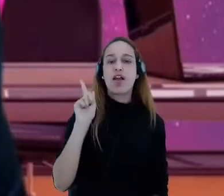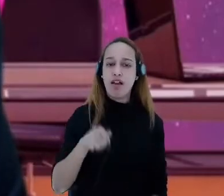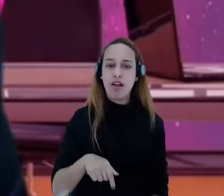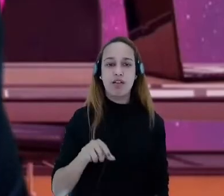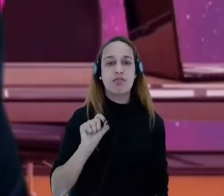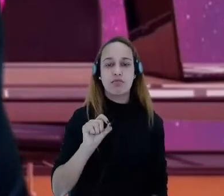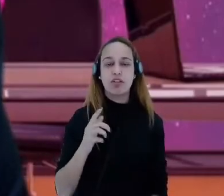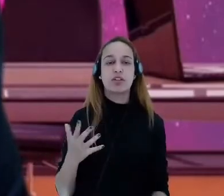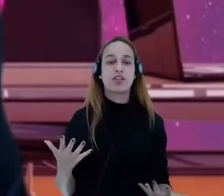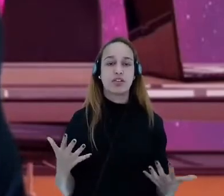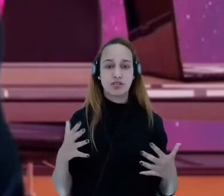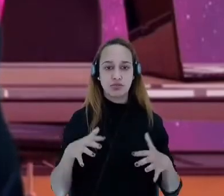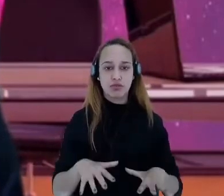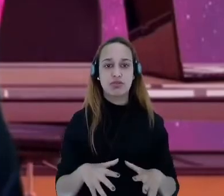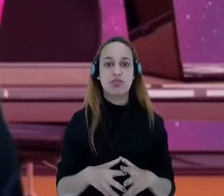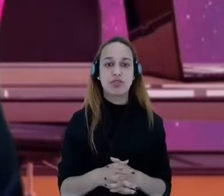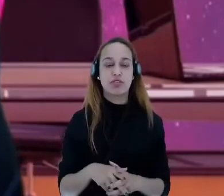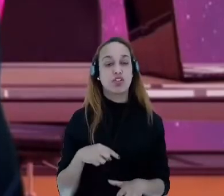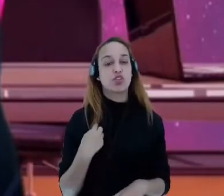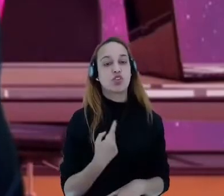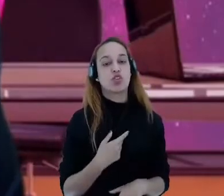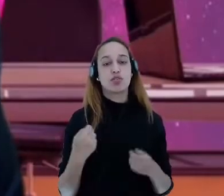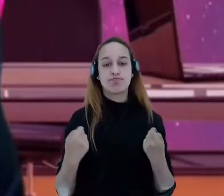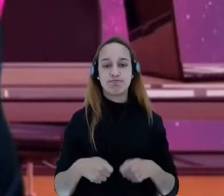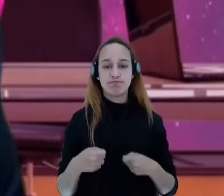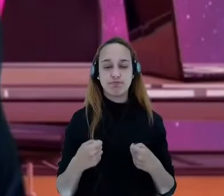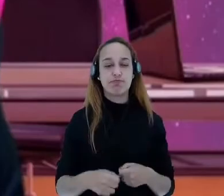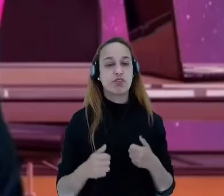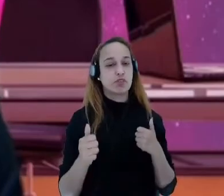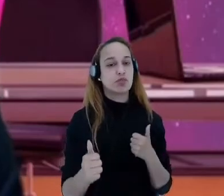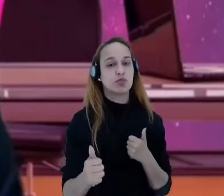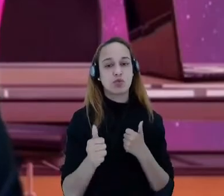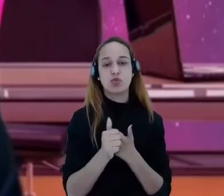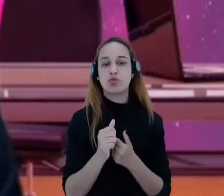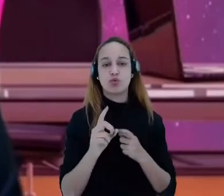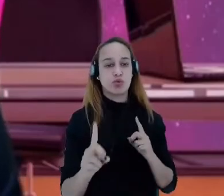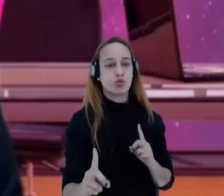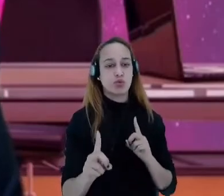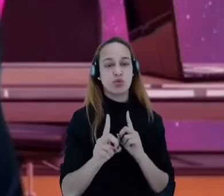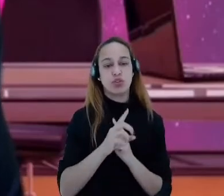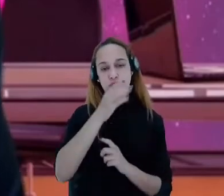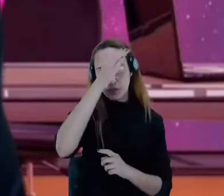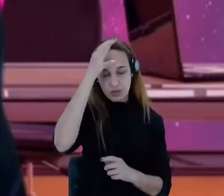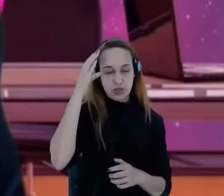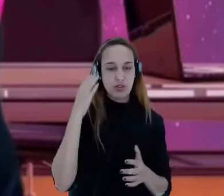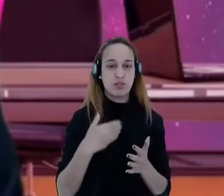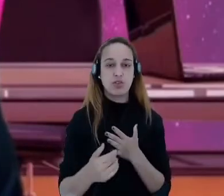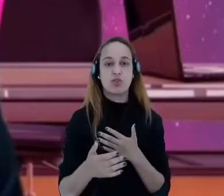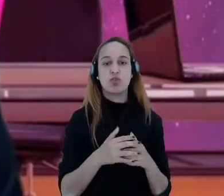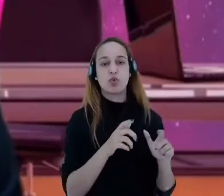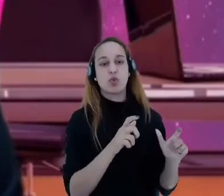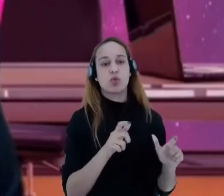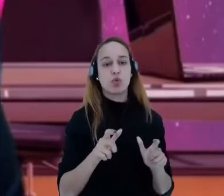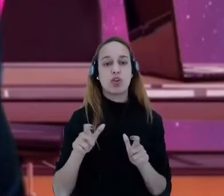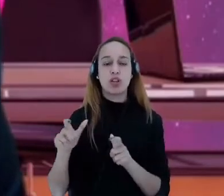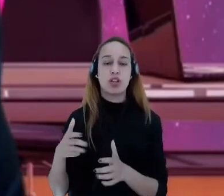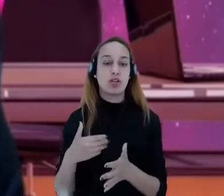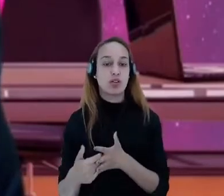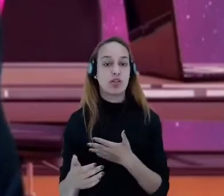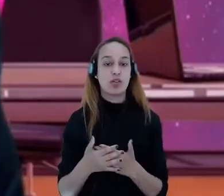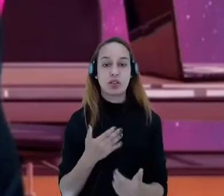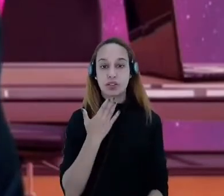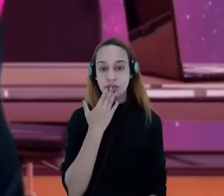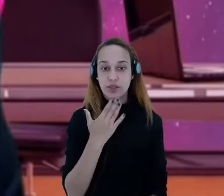inclusiva. Precisamos ir ao encontro do cliente, esteja ele onde estiver, tenha ele o perfil que tiver,